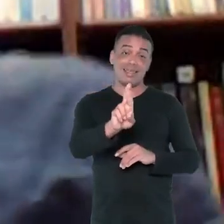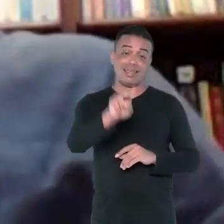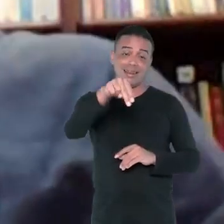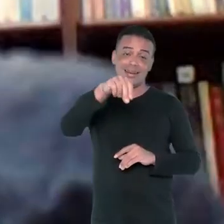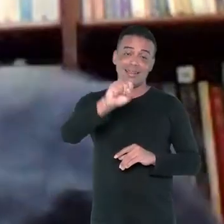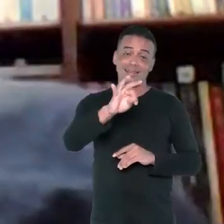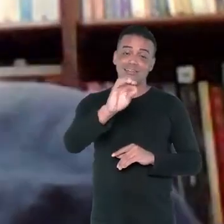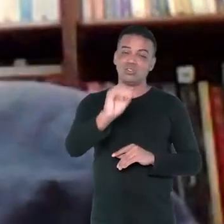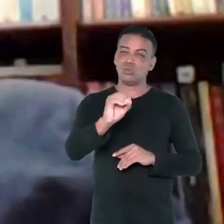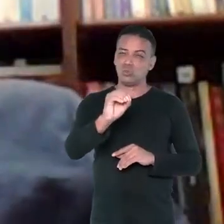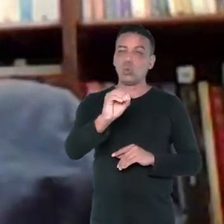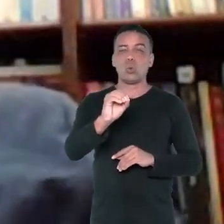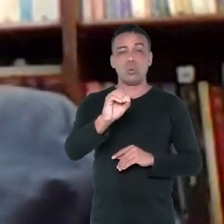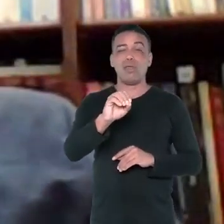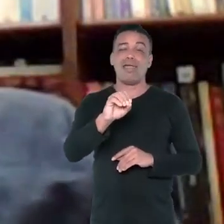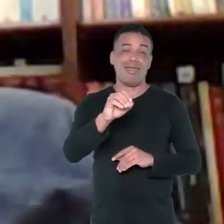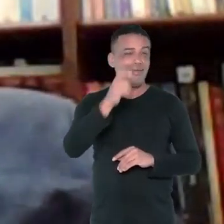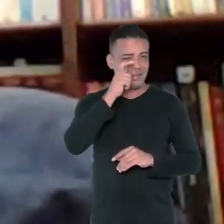coisa interessante.